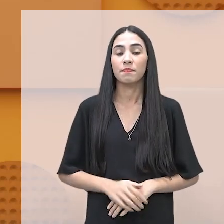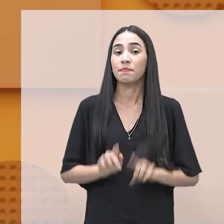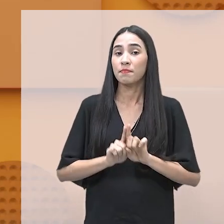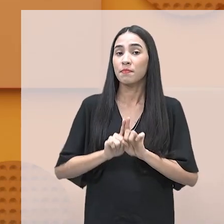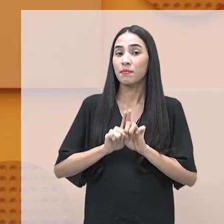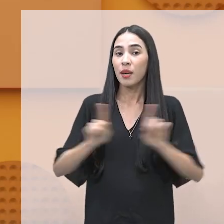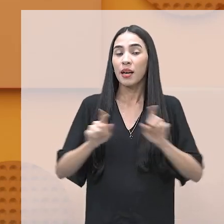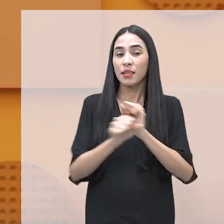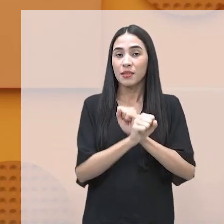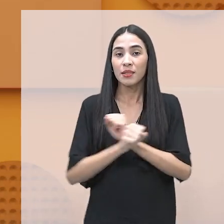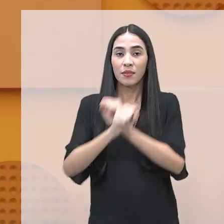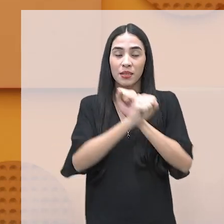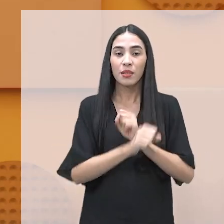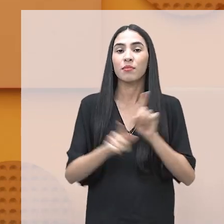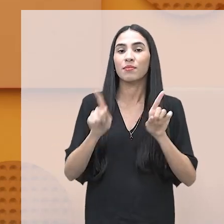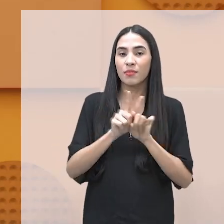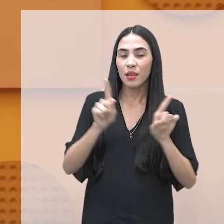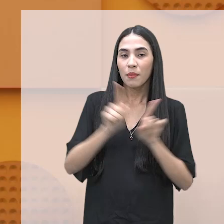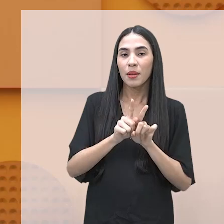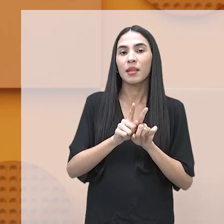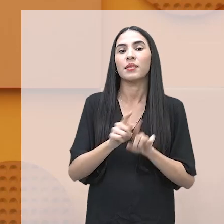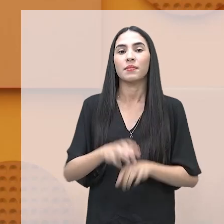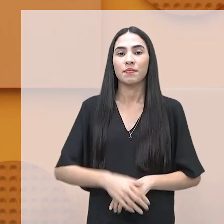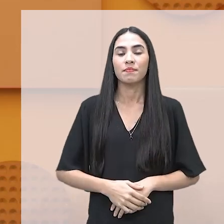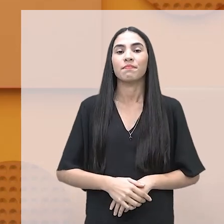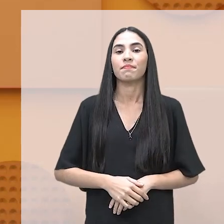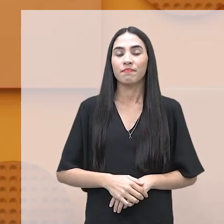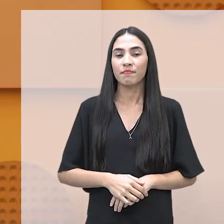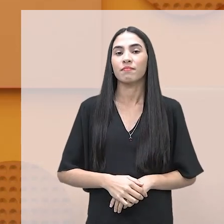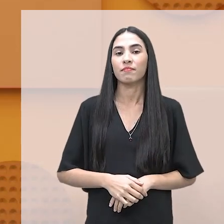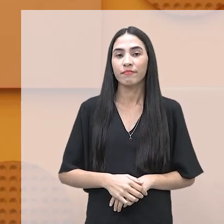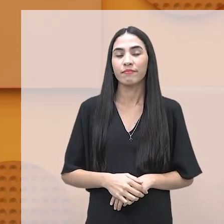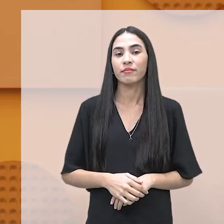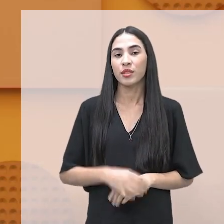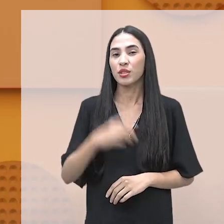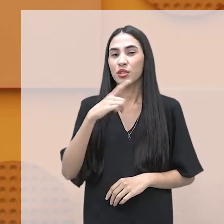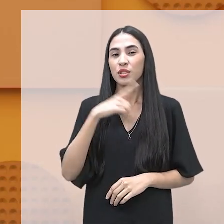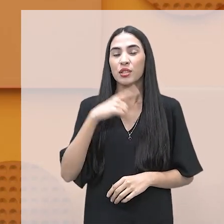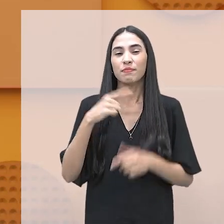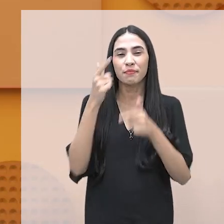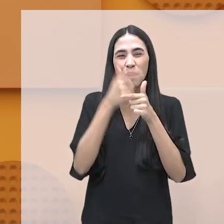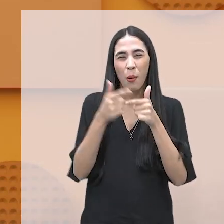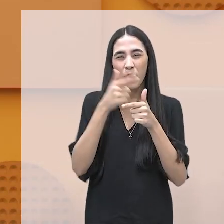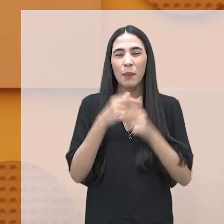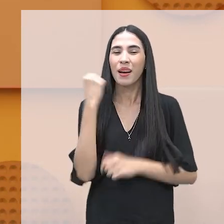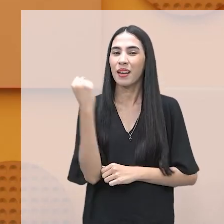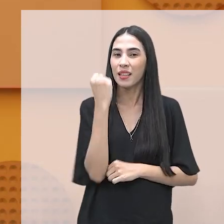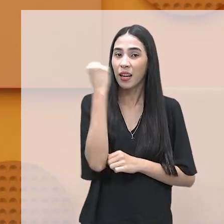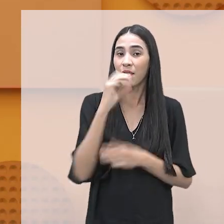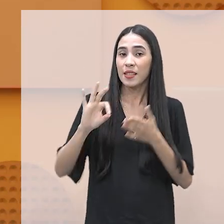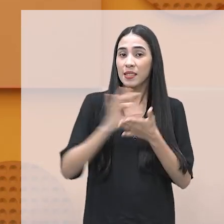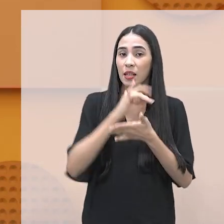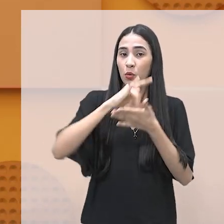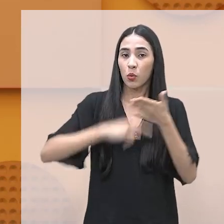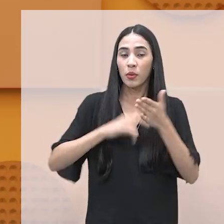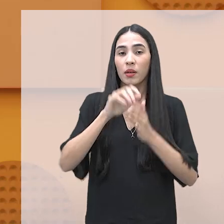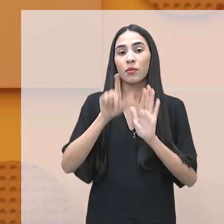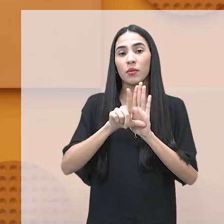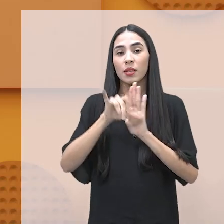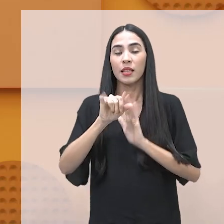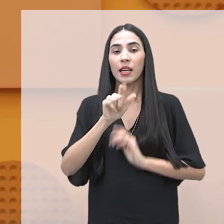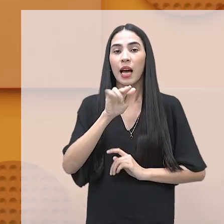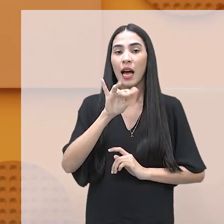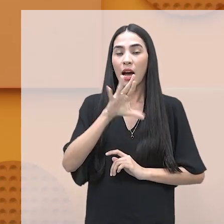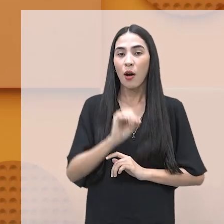da escravidão também era bastante grave no Brasil naquele momento e foi assinada a Lei Áurea pelo membro do Império